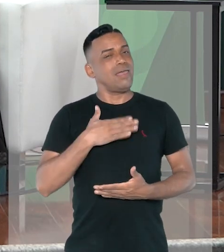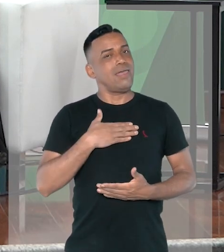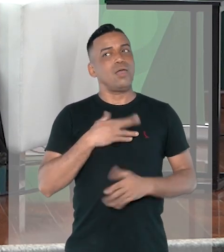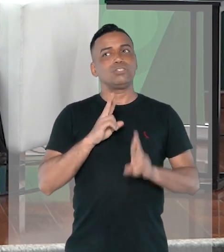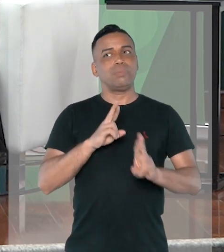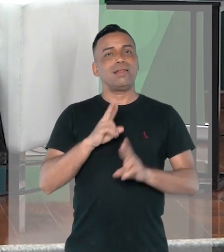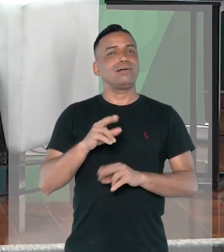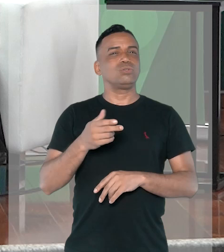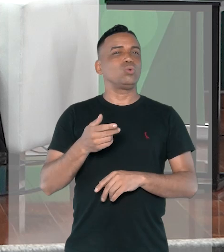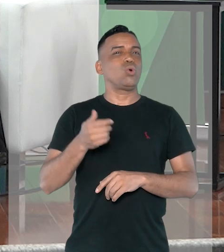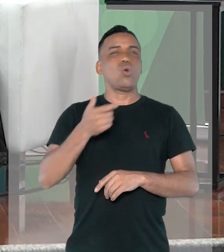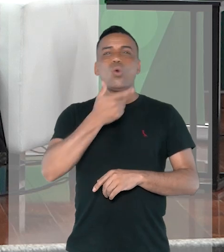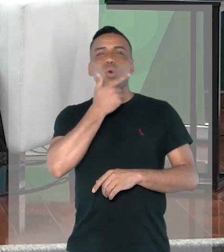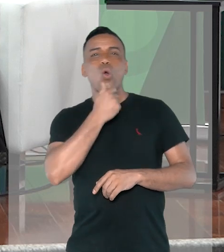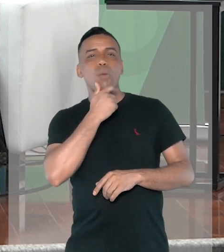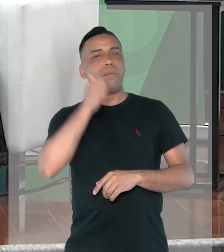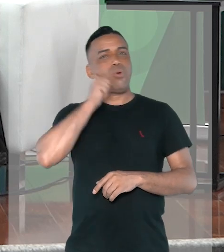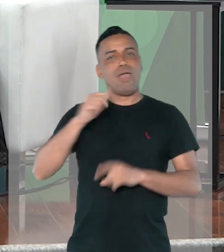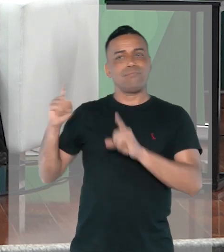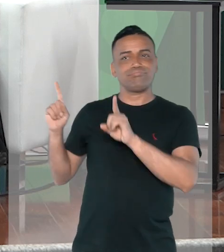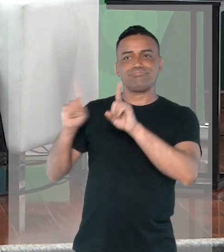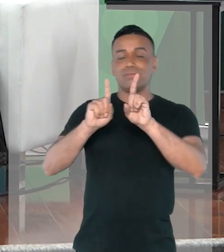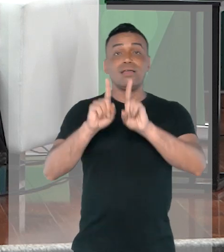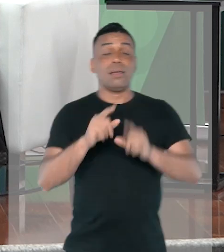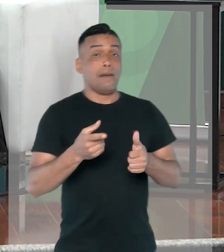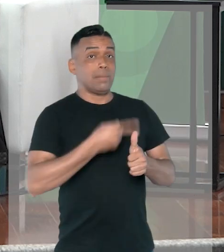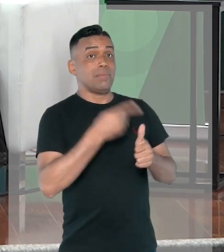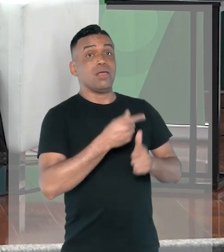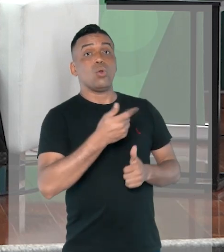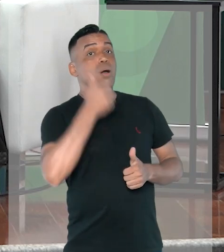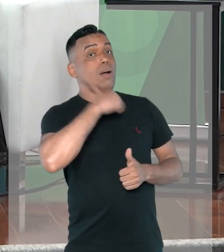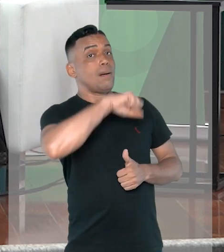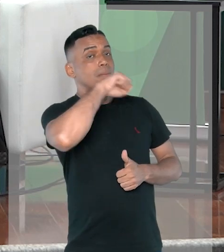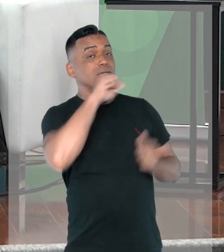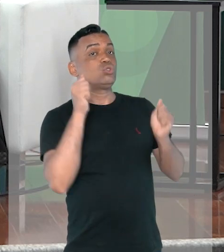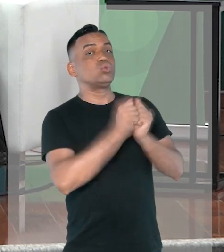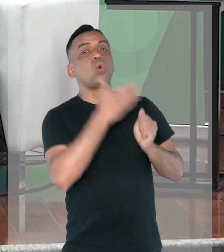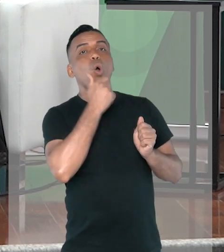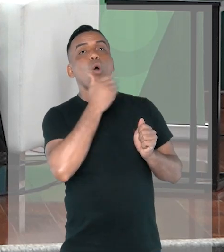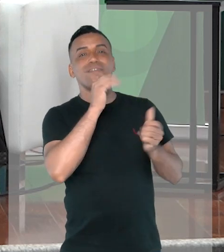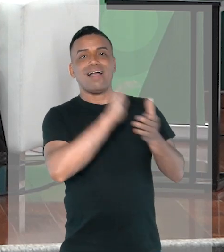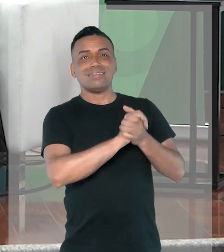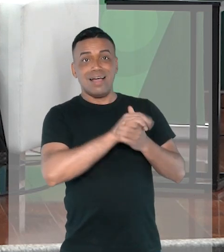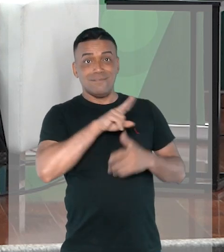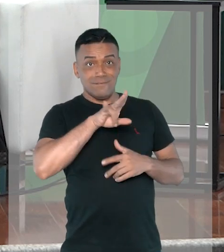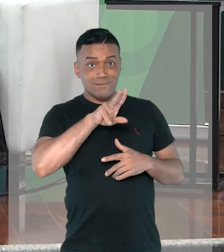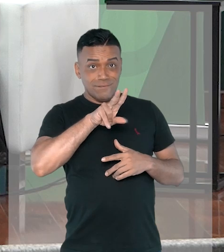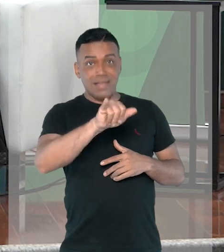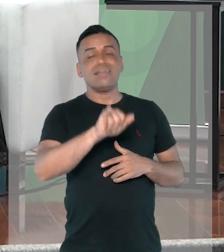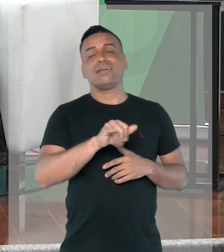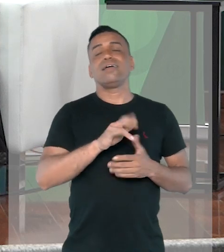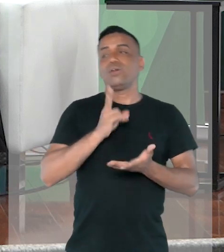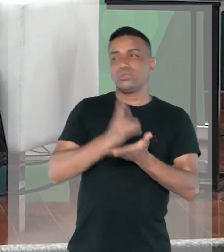os noivos chegarem, né? Então, primeiro vem a mãe com o noivo. Ela já fica do lado dele dizendo, eu